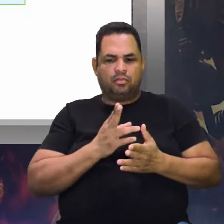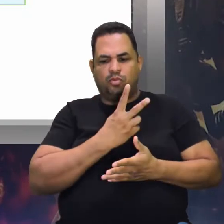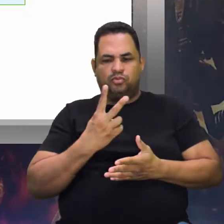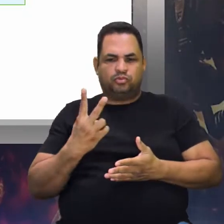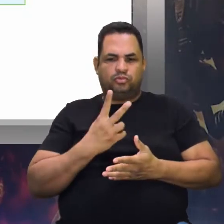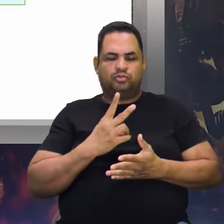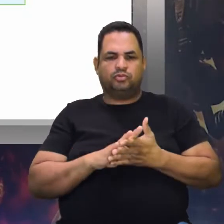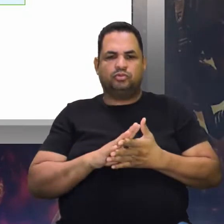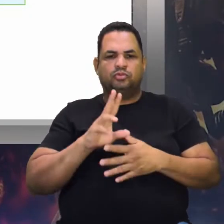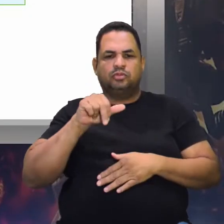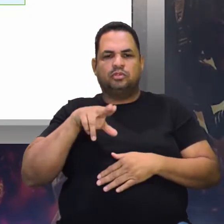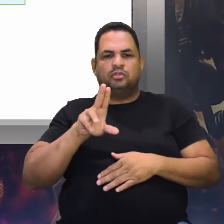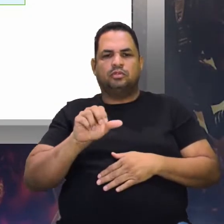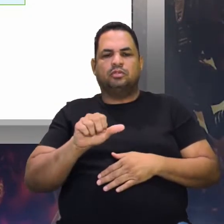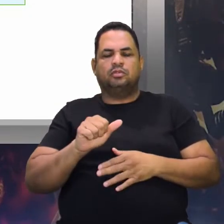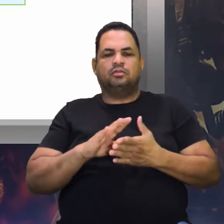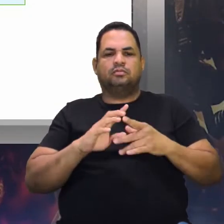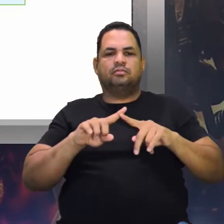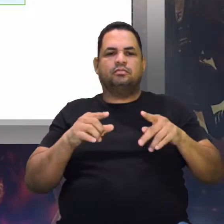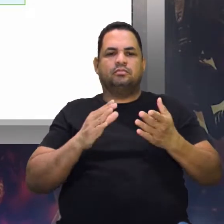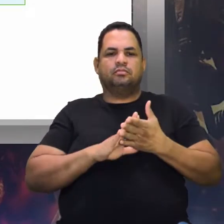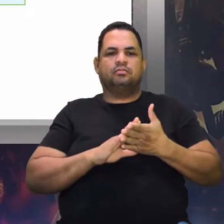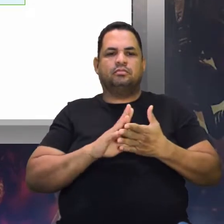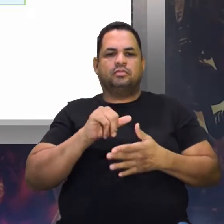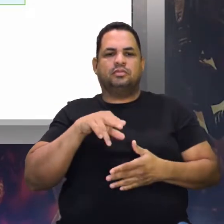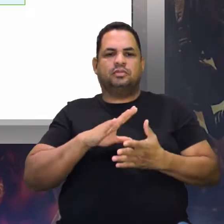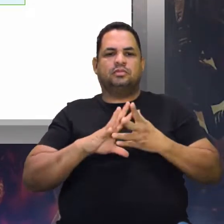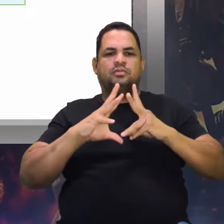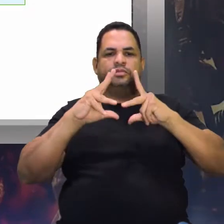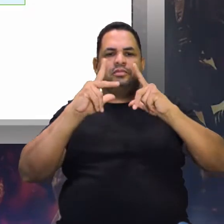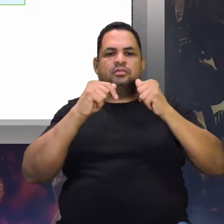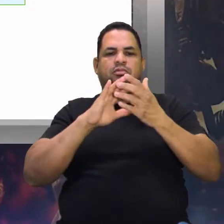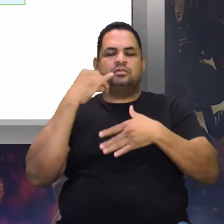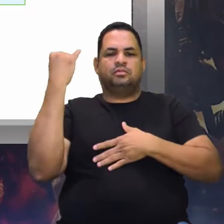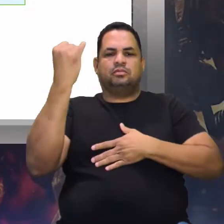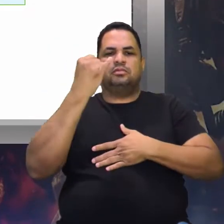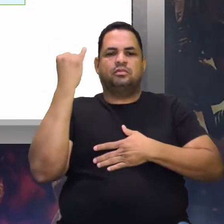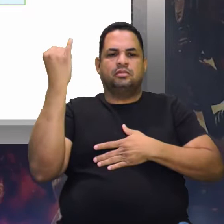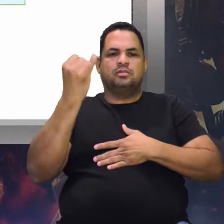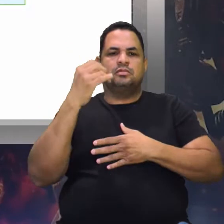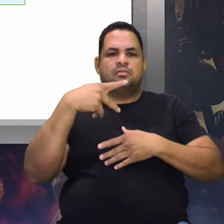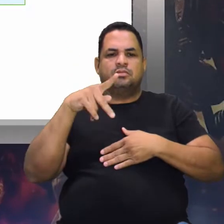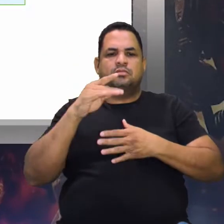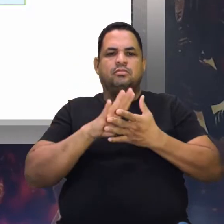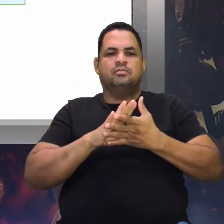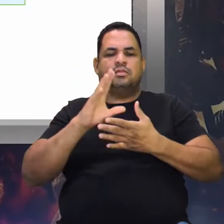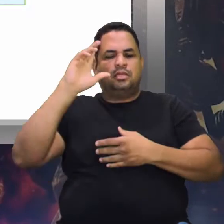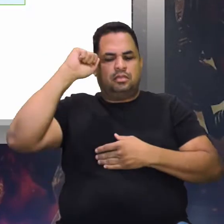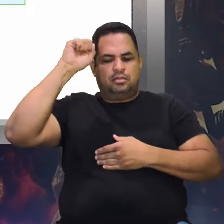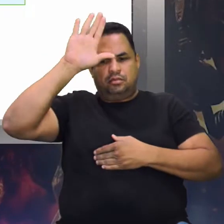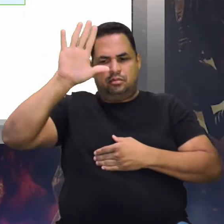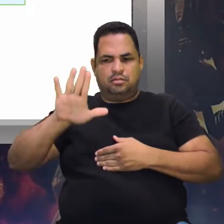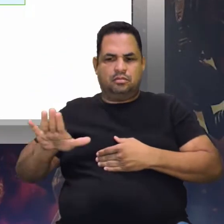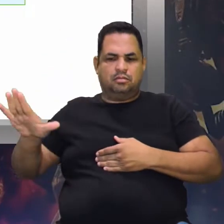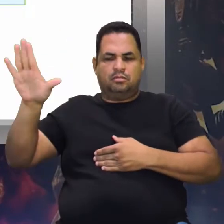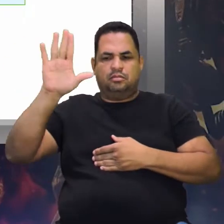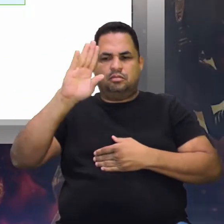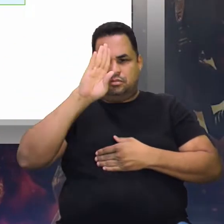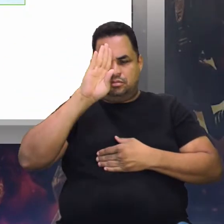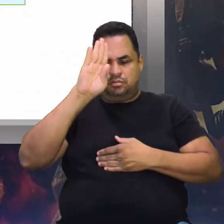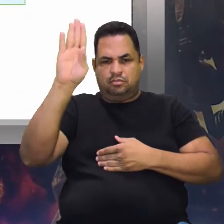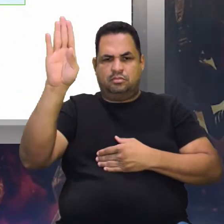extensão, o rio Amazonas. Mas o rio Nilo ele tem toda uma importância para o continente africano,